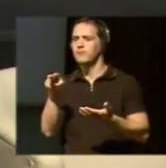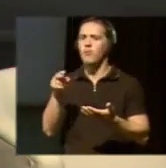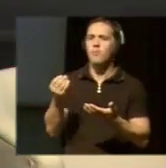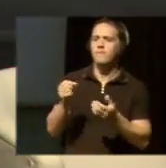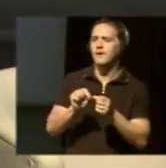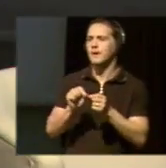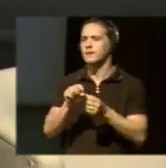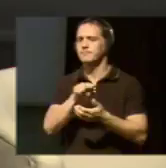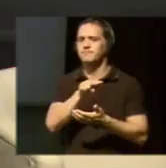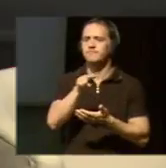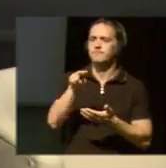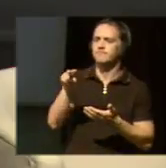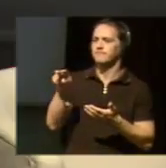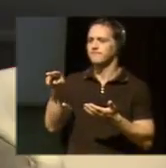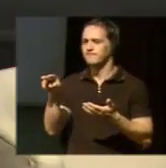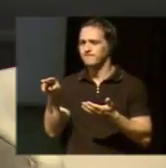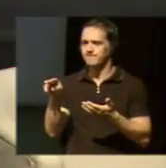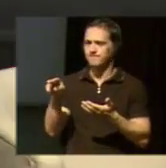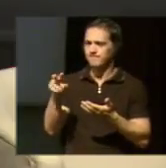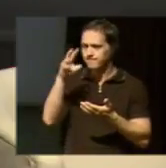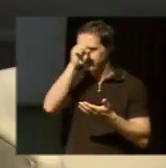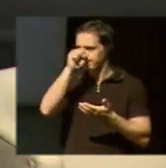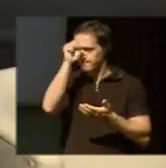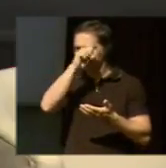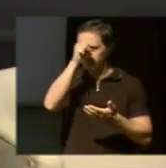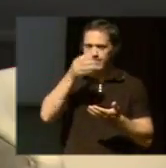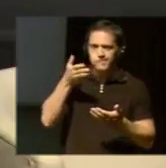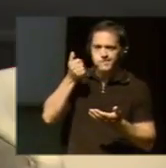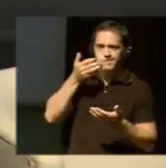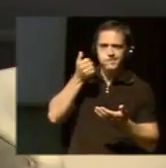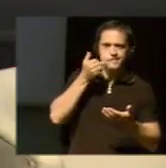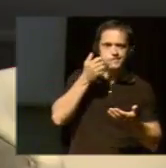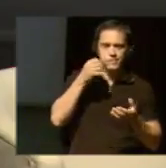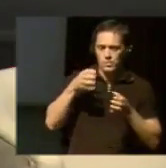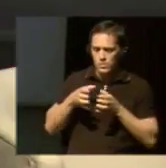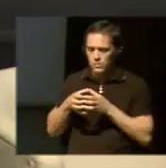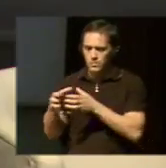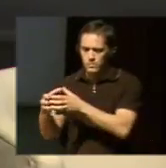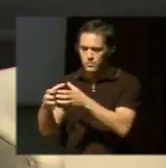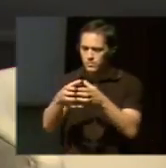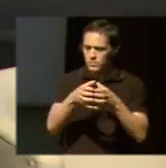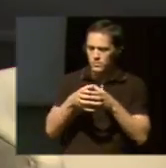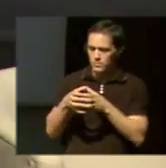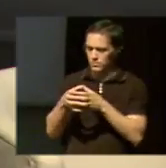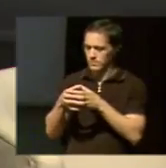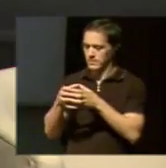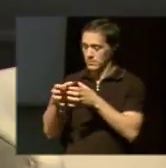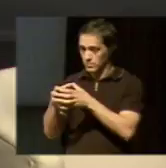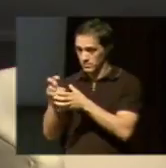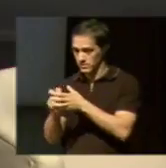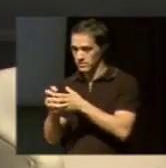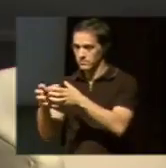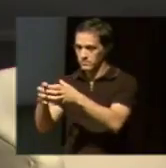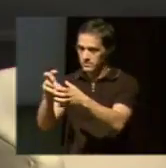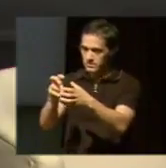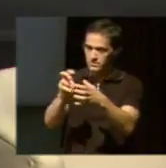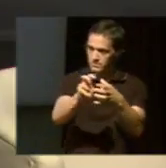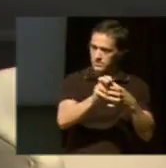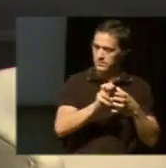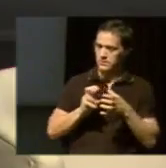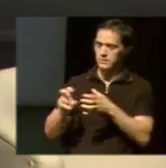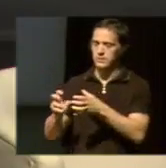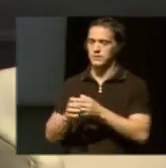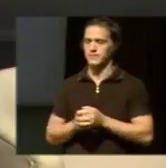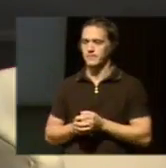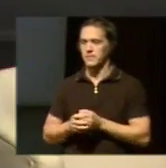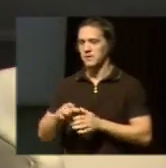se faz isso aí. Sempre em pequenos grupos, no máximo de 5 pessoas, com um mensageiro, às vezes